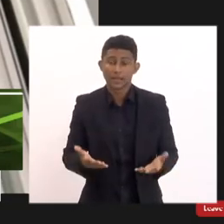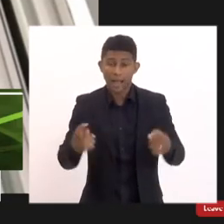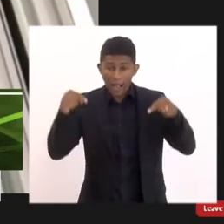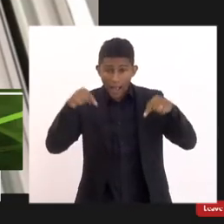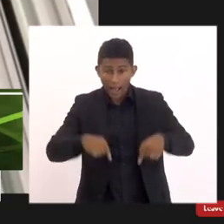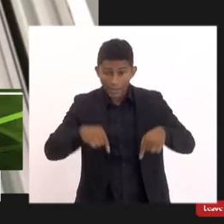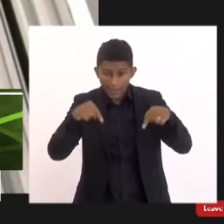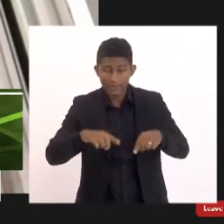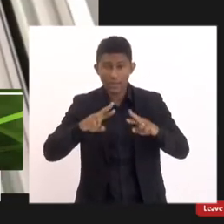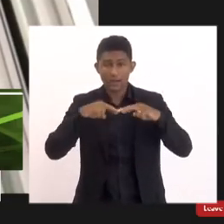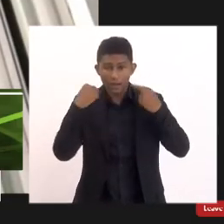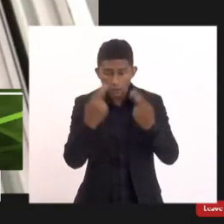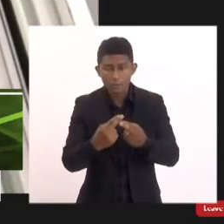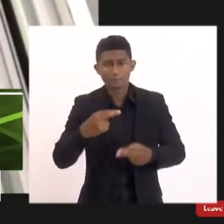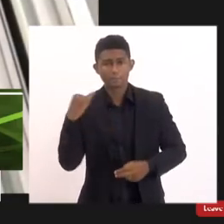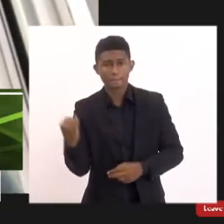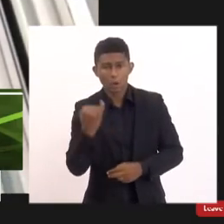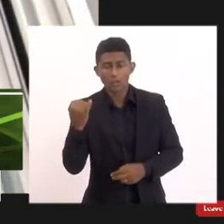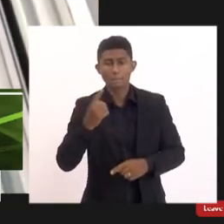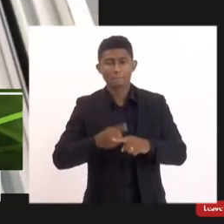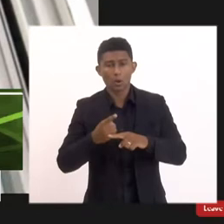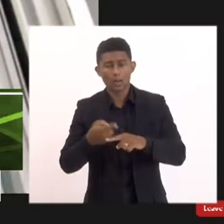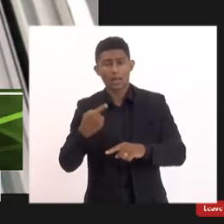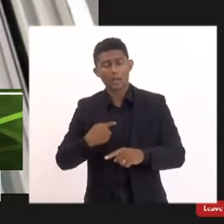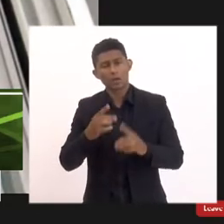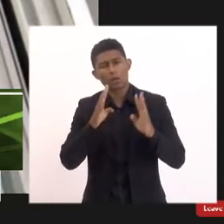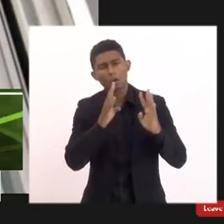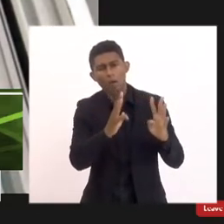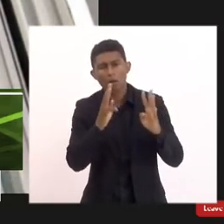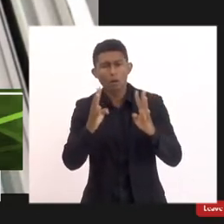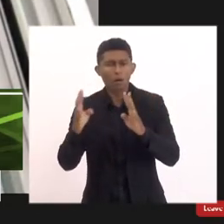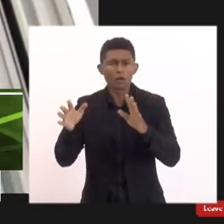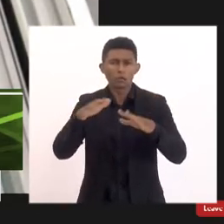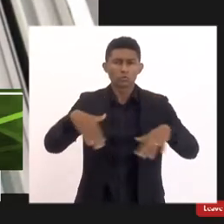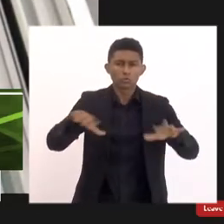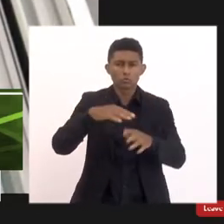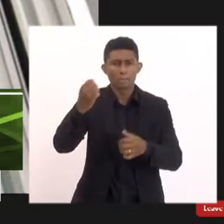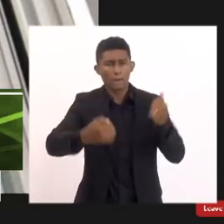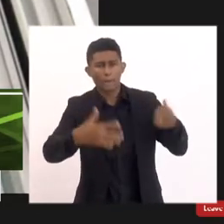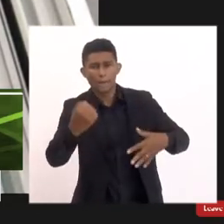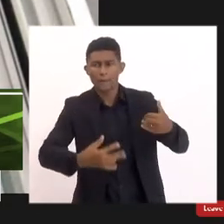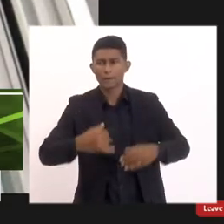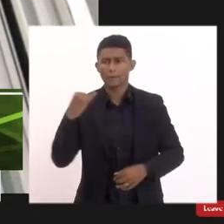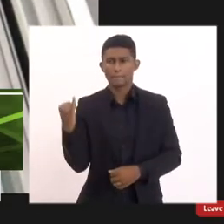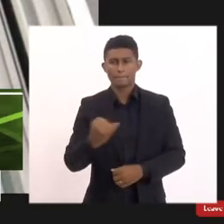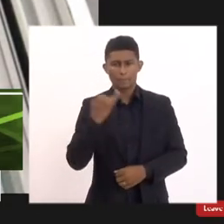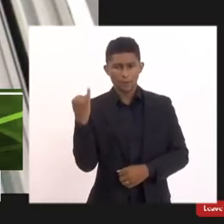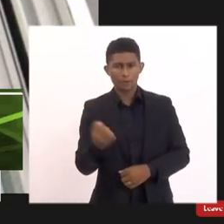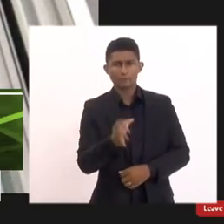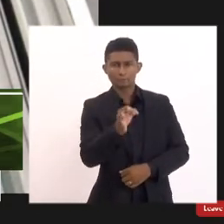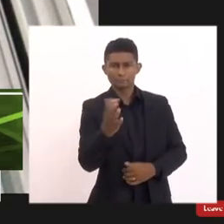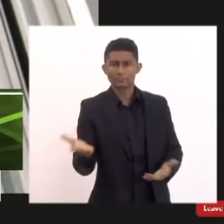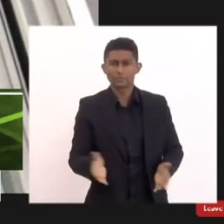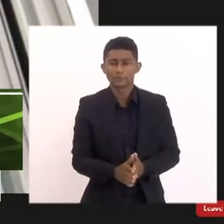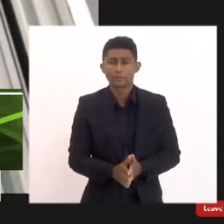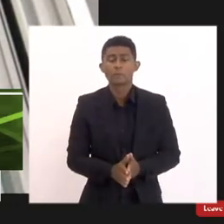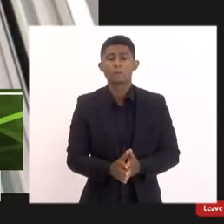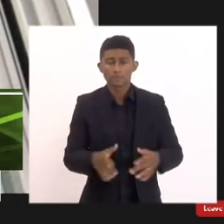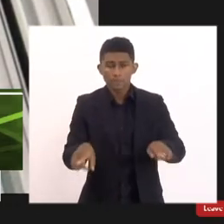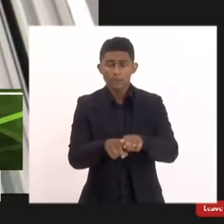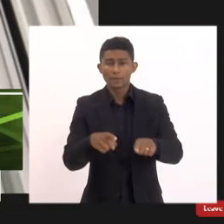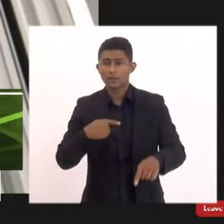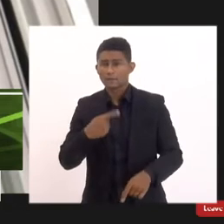e às pontuações, né, que são feitas por todos os presentes, é bem importante para a gente. Gostaria de